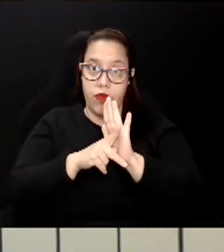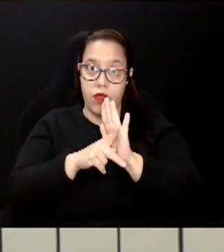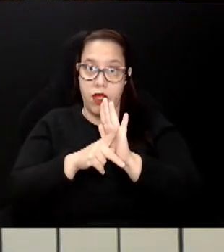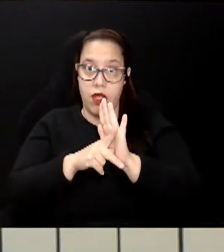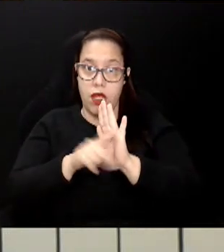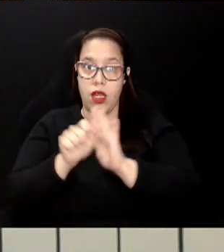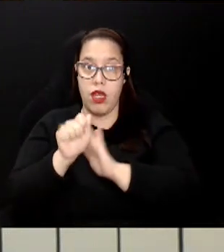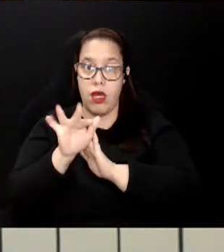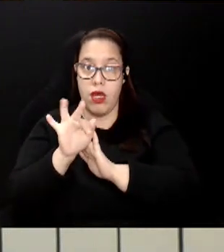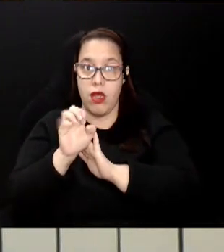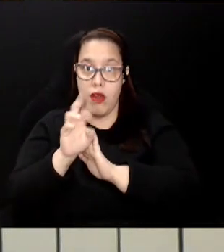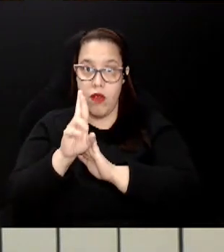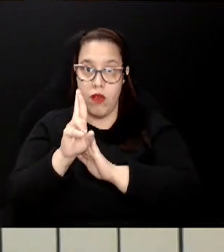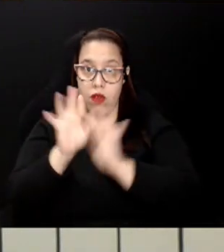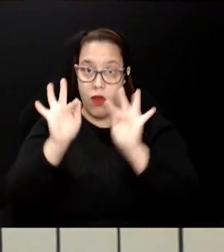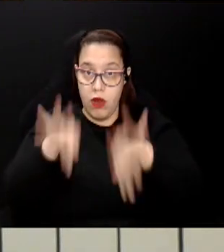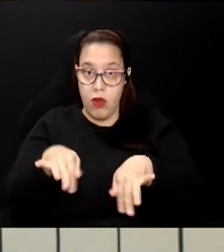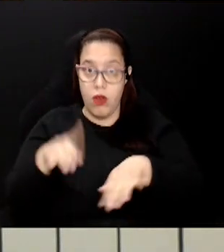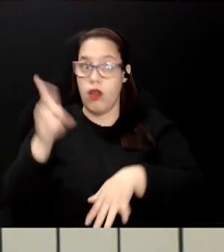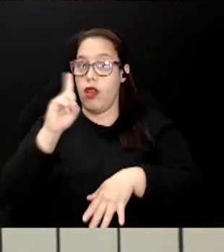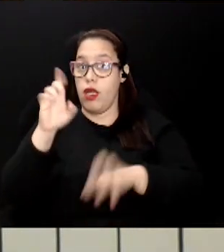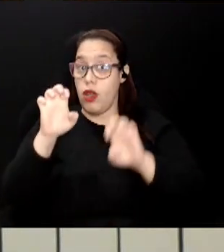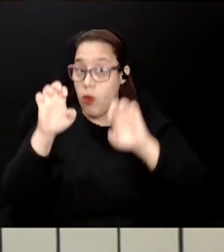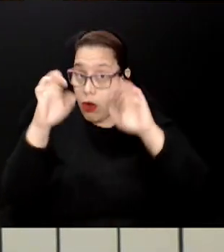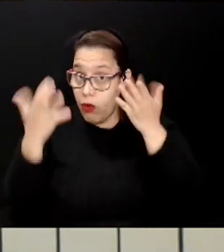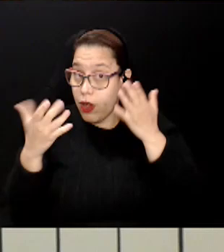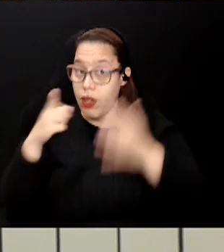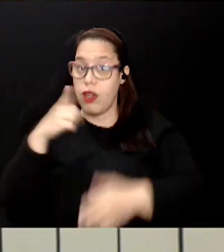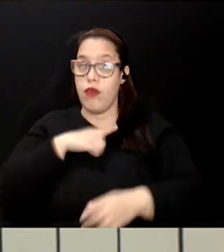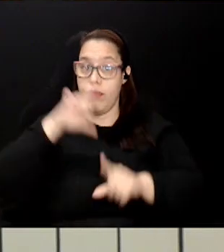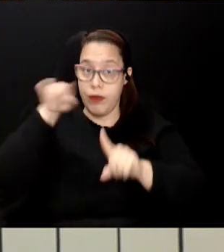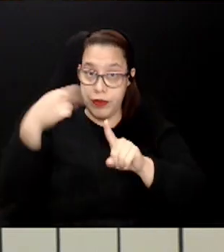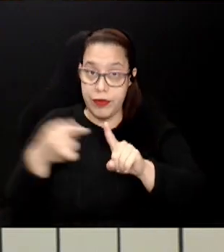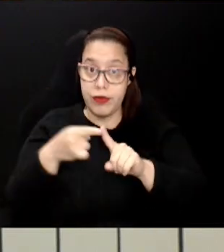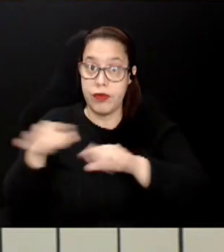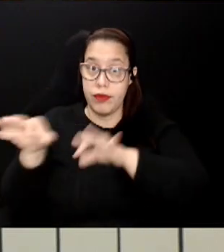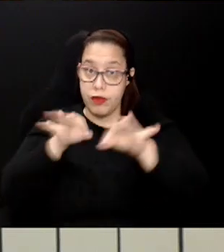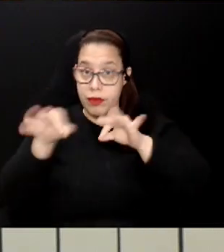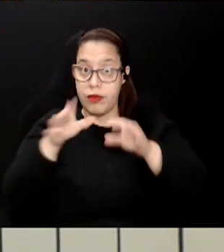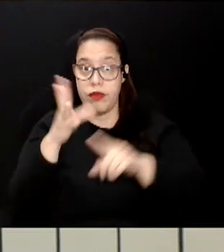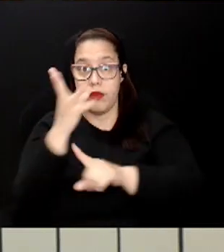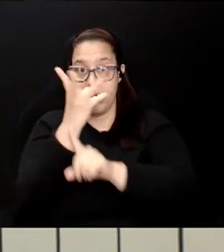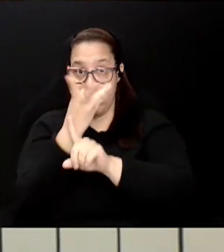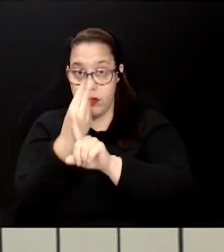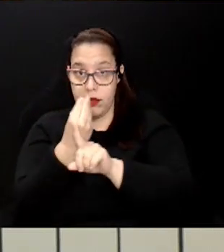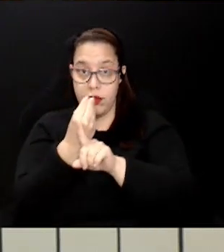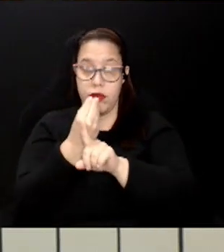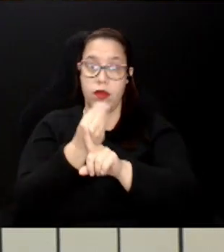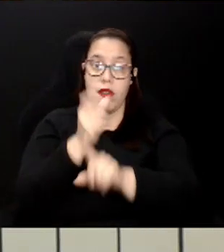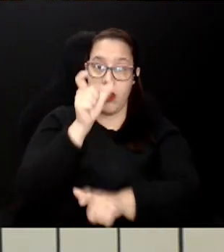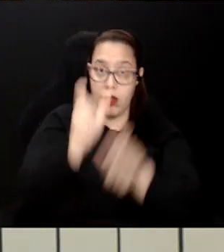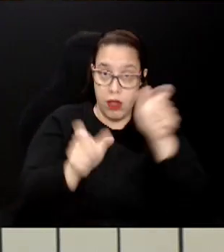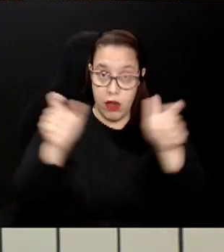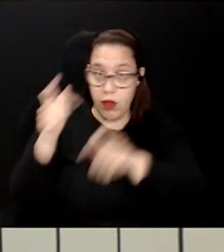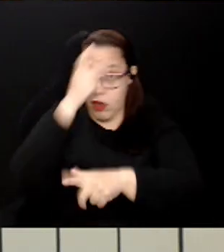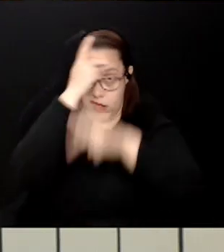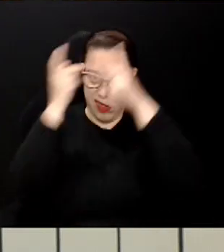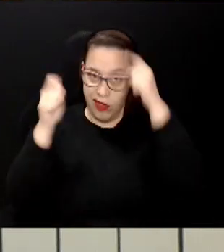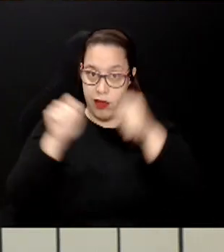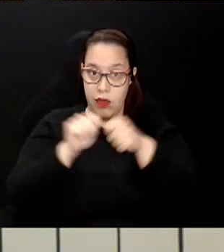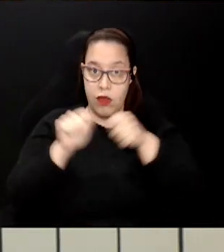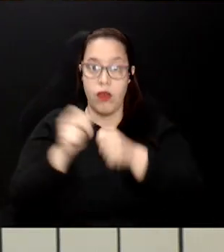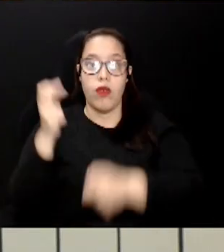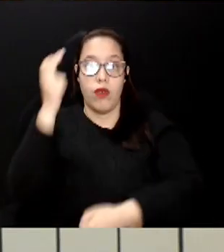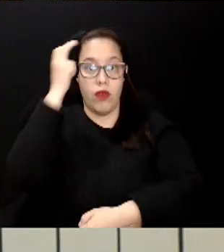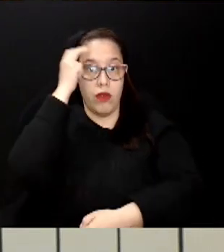Mundo. Isso não é uma festa. Tem como objetivo preparar artistas, agentes, pessoas fazedoras de cultura da cidade